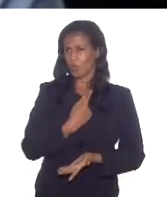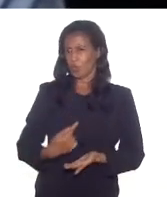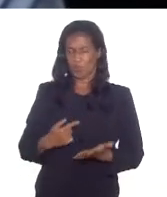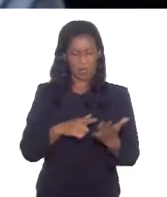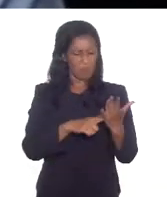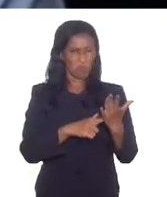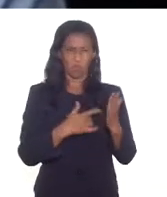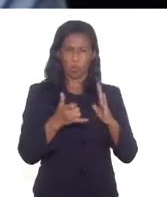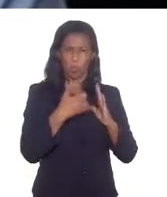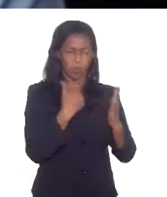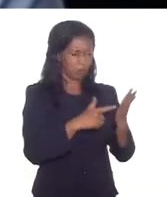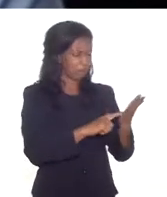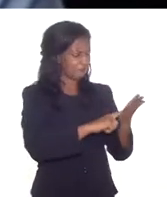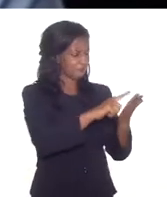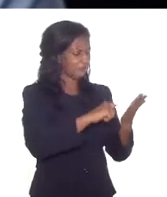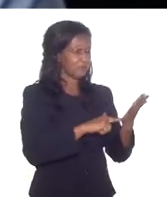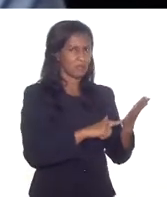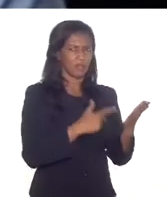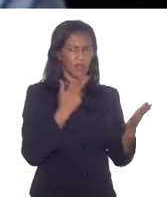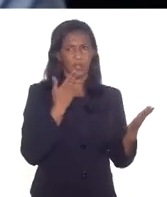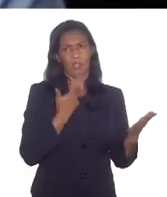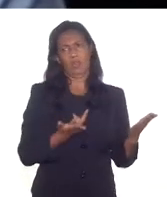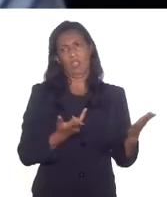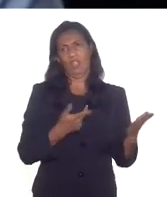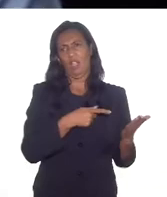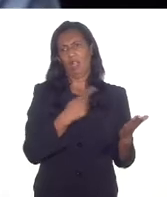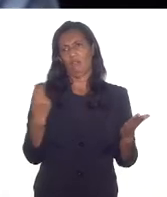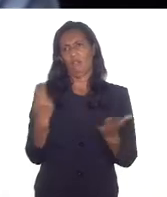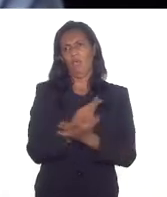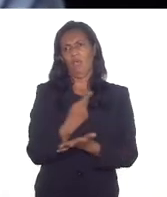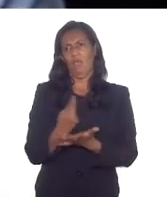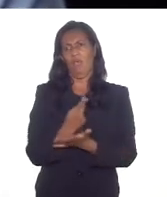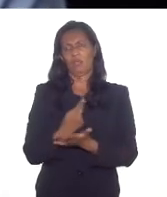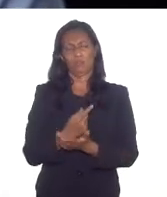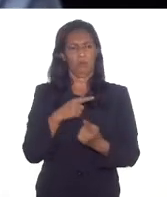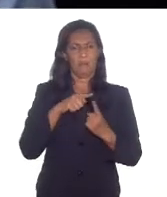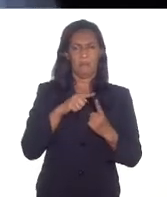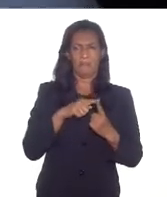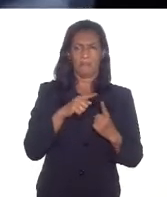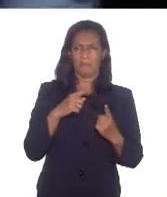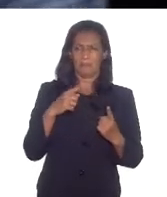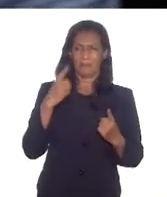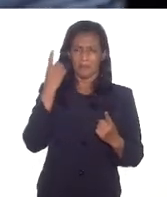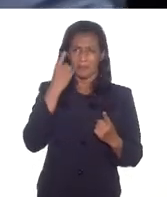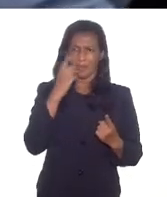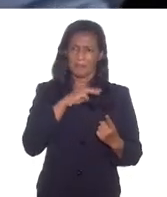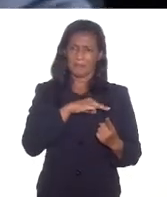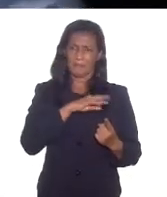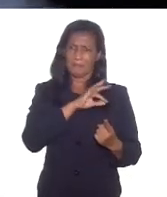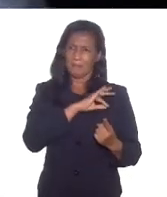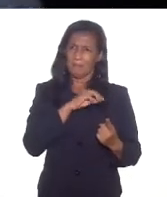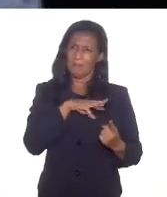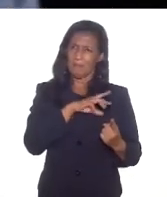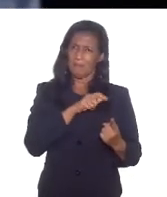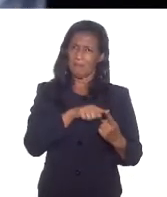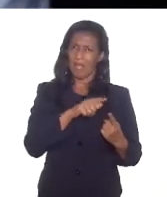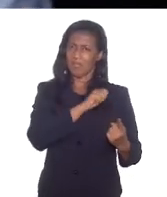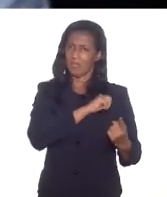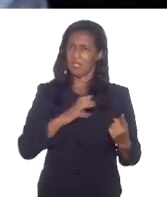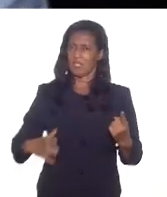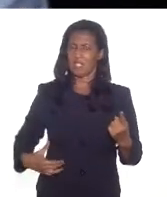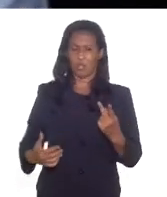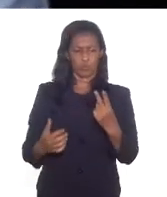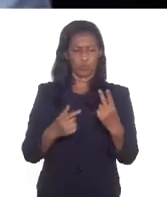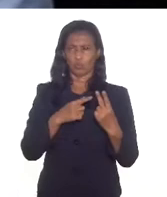gente, e foi a primeira coisa que eu falei, porra, acho injusto tanto a Marta Rocha como o deputado André Lazzaroni, o deputado André Siciliano, até